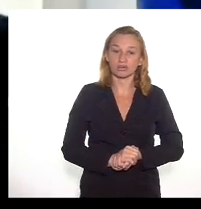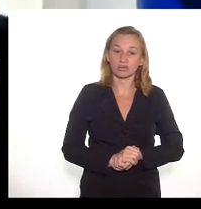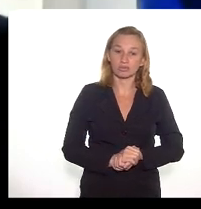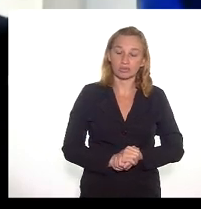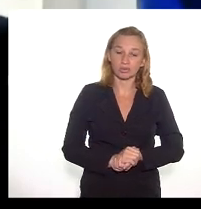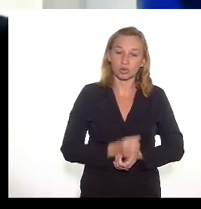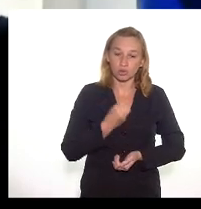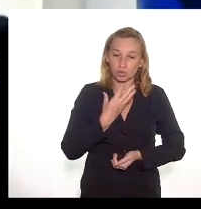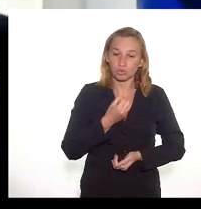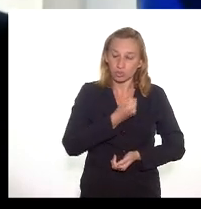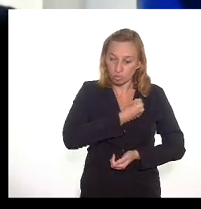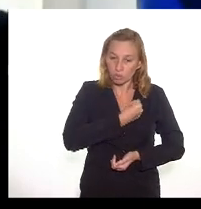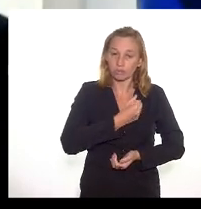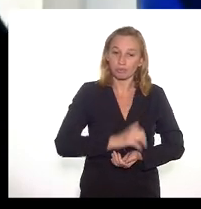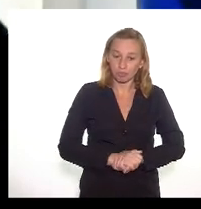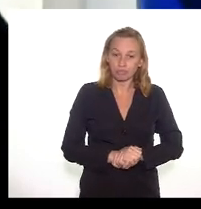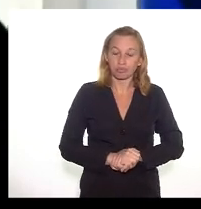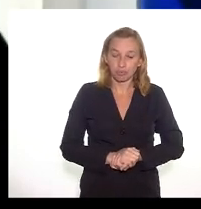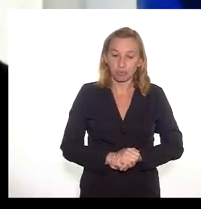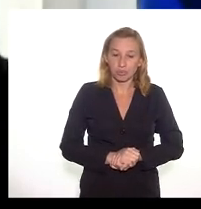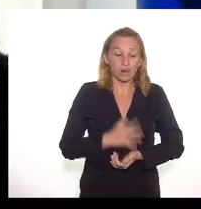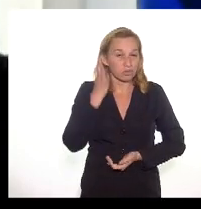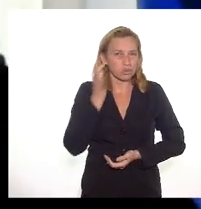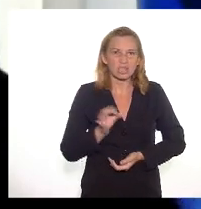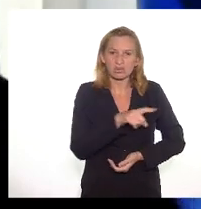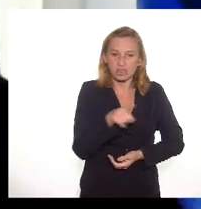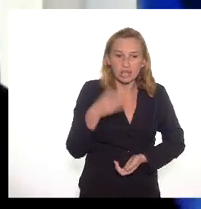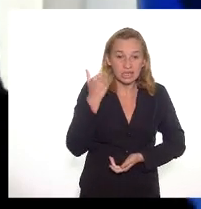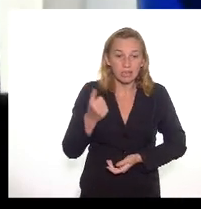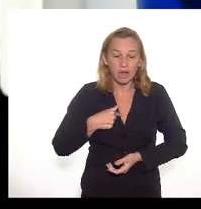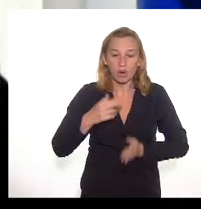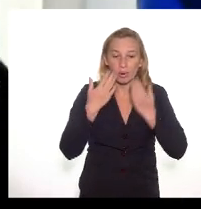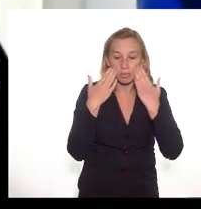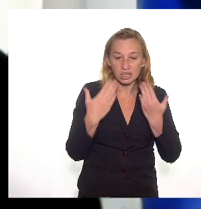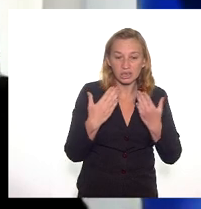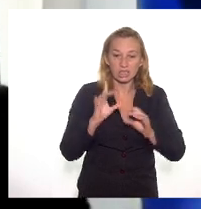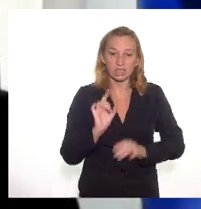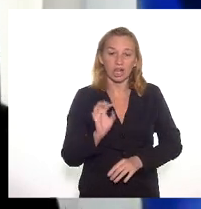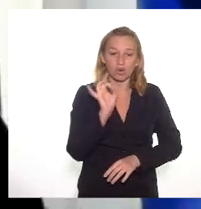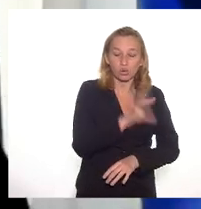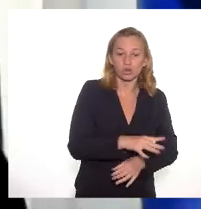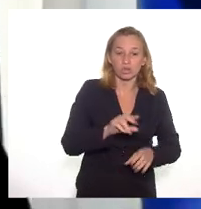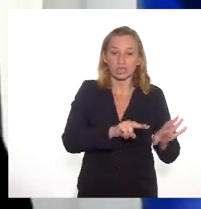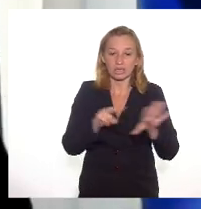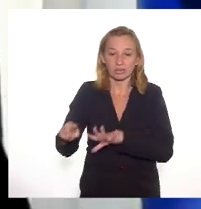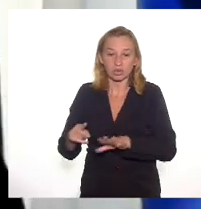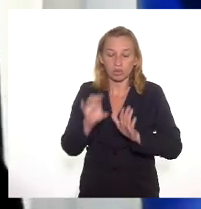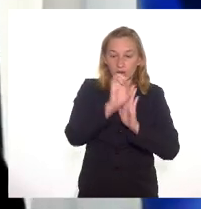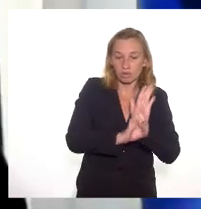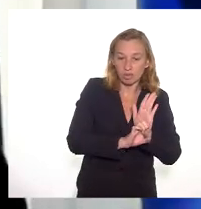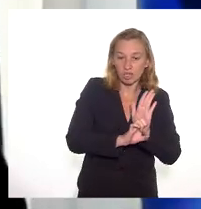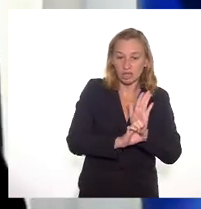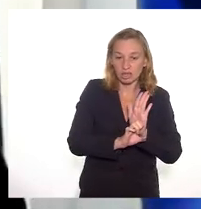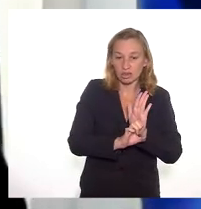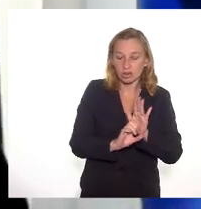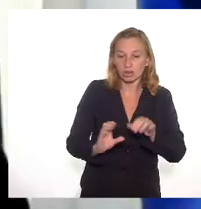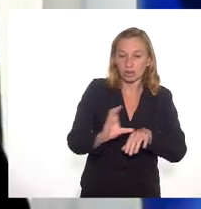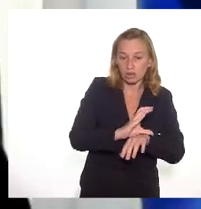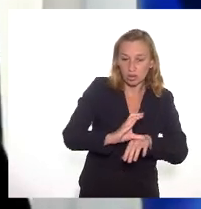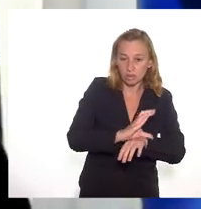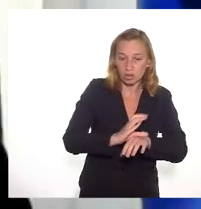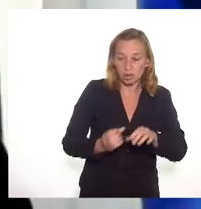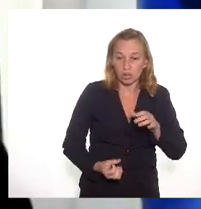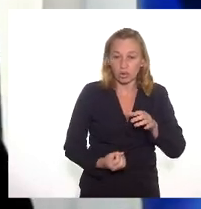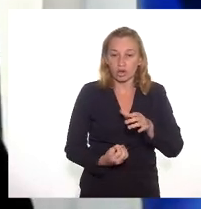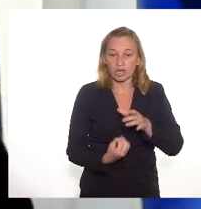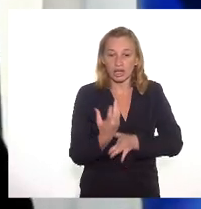Recorde. Tá? Eu não sei se todos sabem, mas eu apresentei na última semana uma emenda condicional para criar um fundo